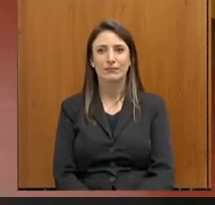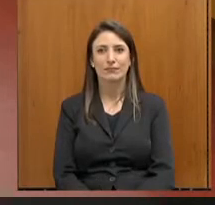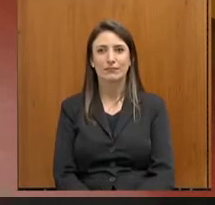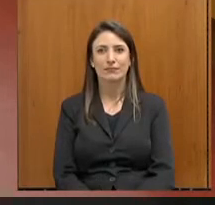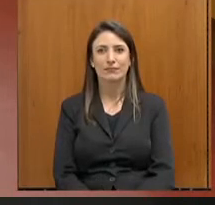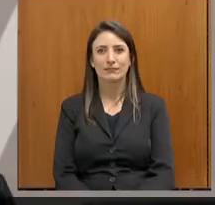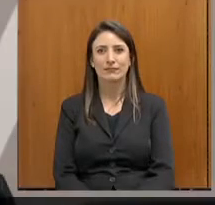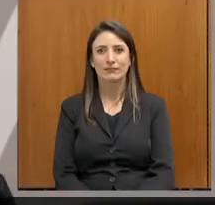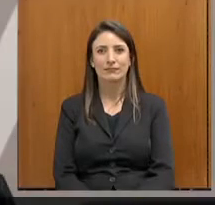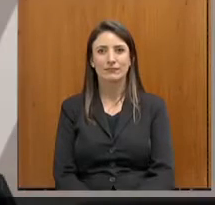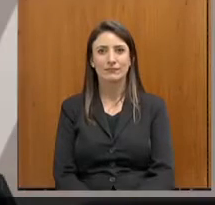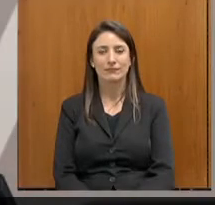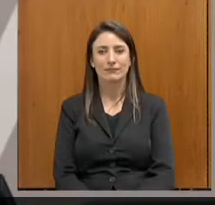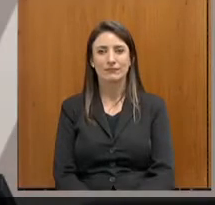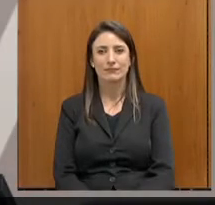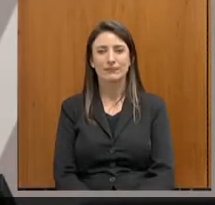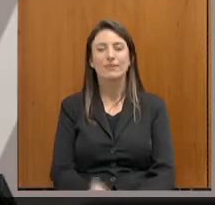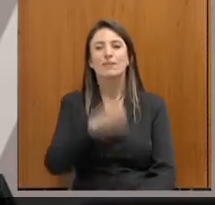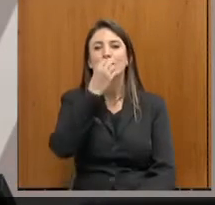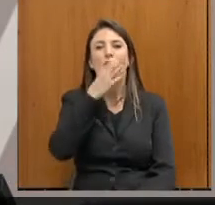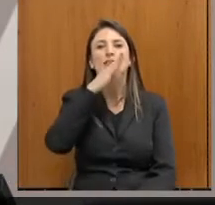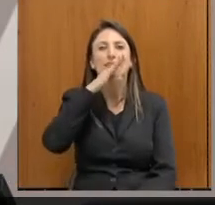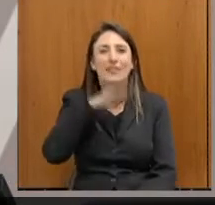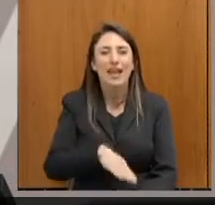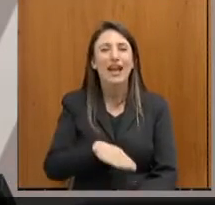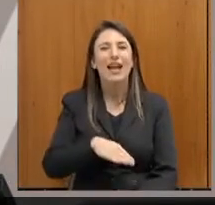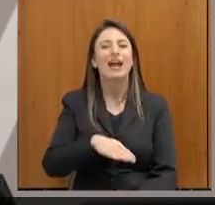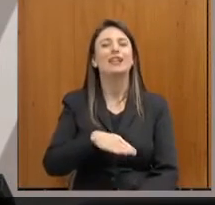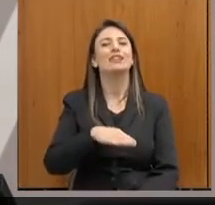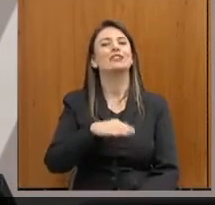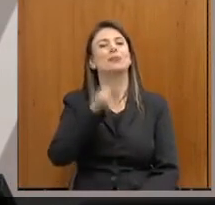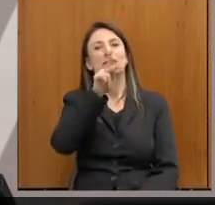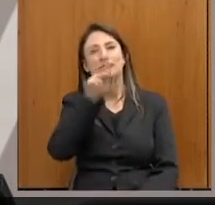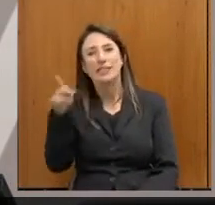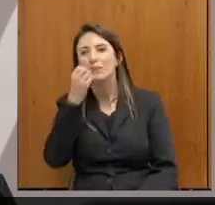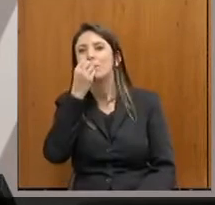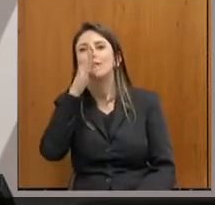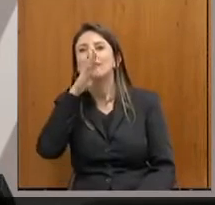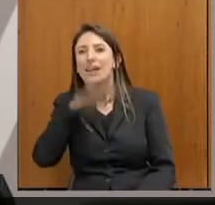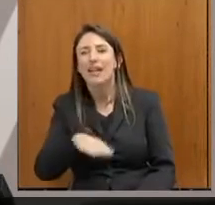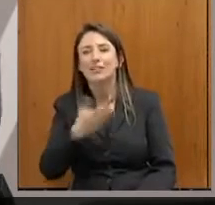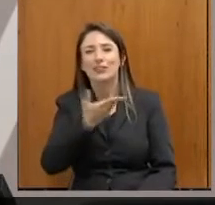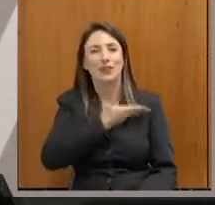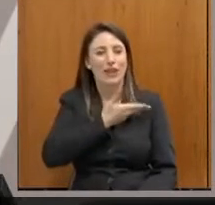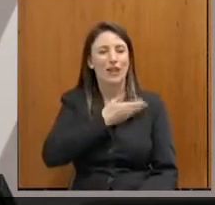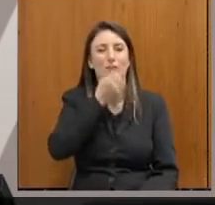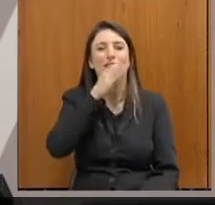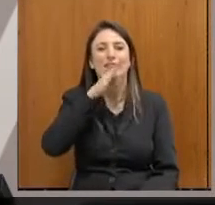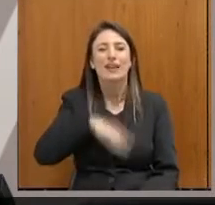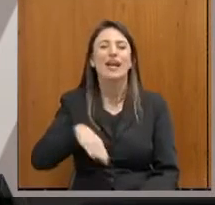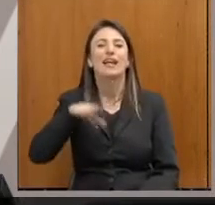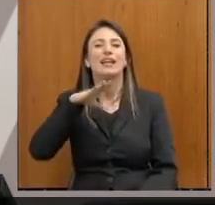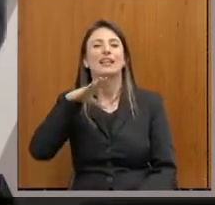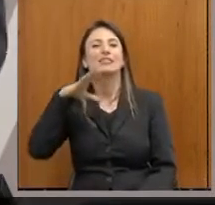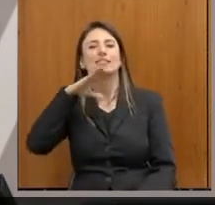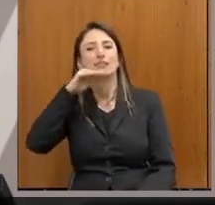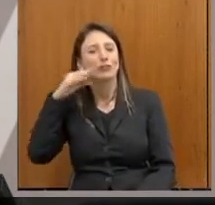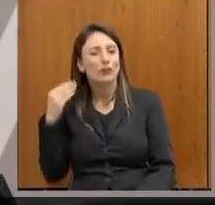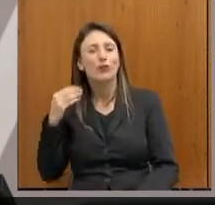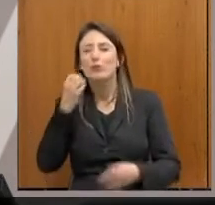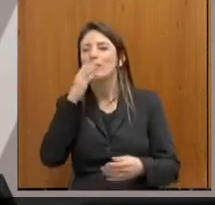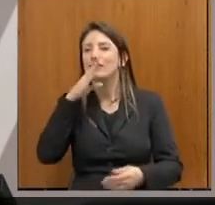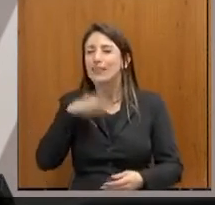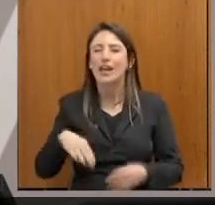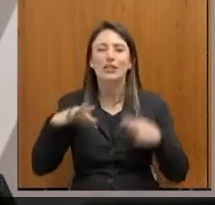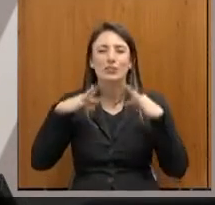Boa tarde Seu presente Boa tarde caros colegas Boa tarde também é todos os servidores EA população que nos